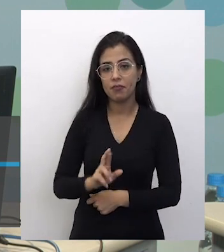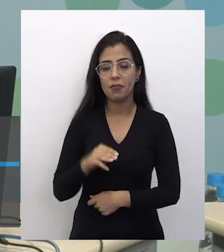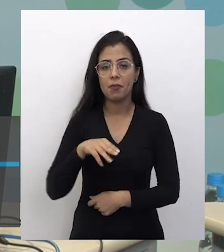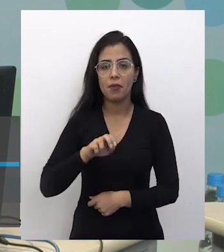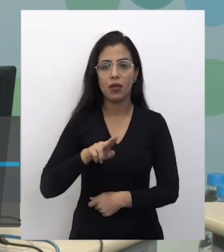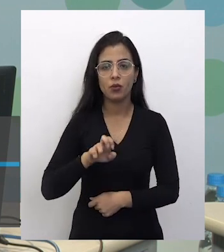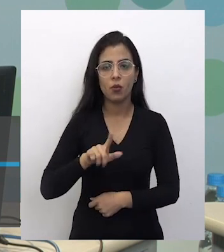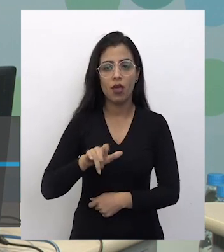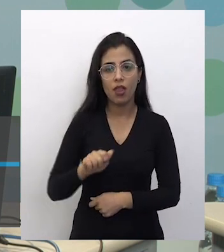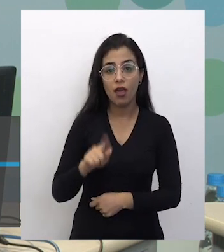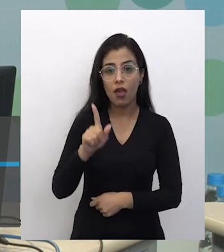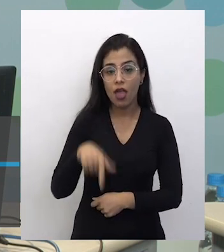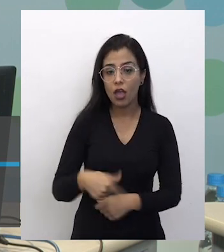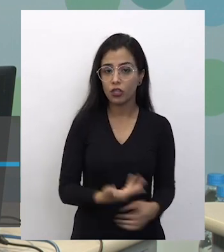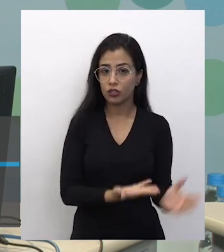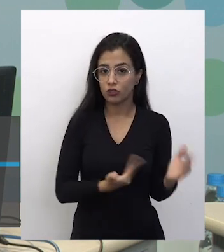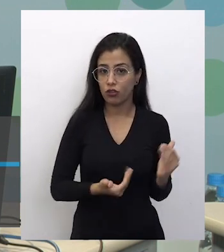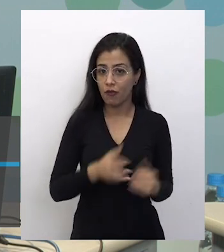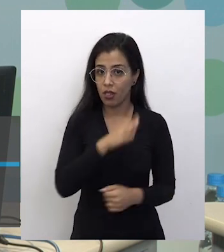e adolescentes.